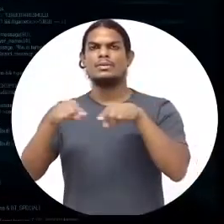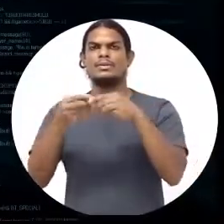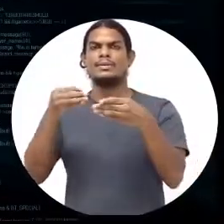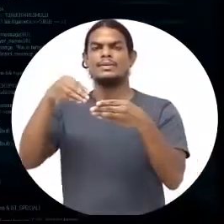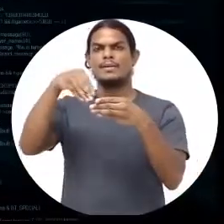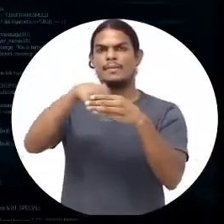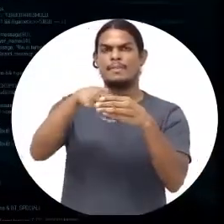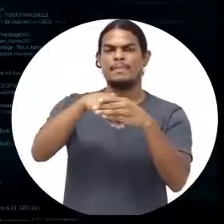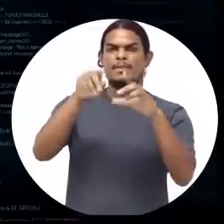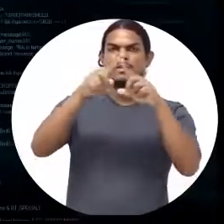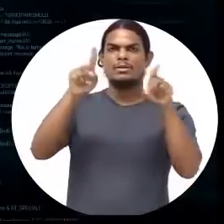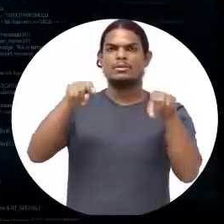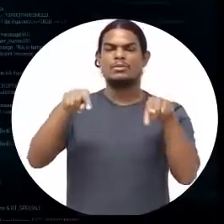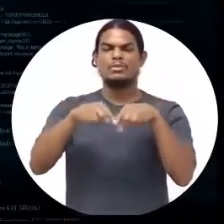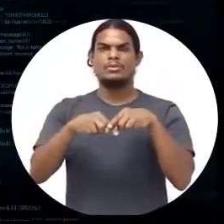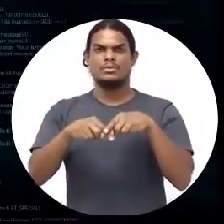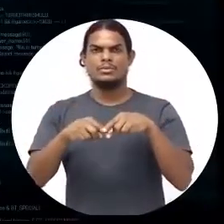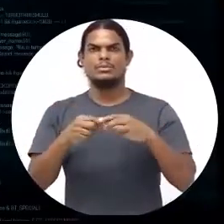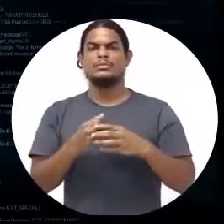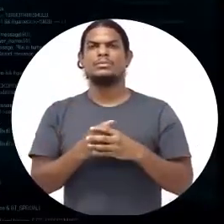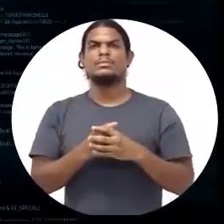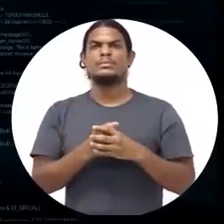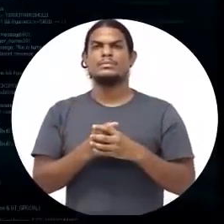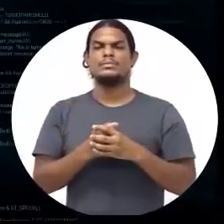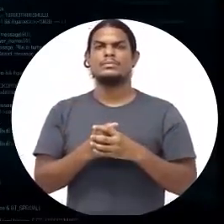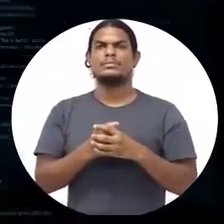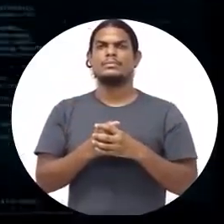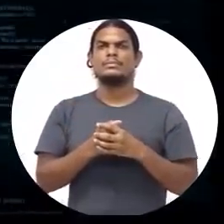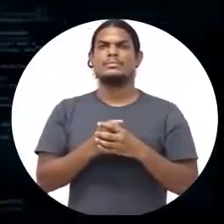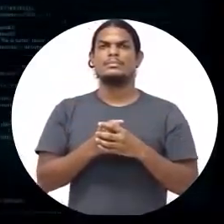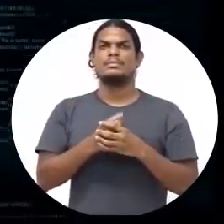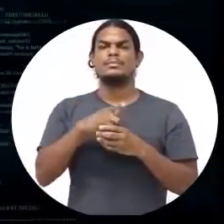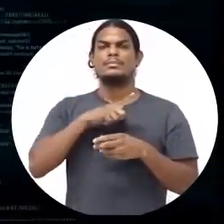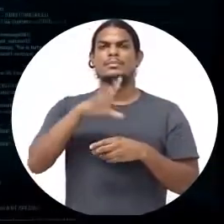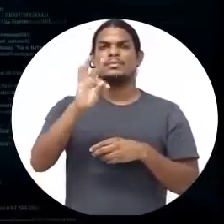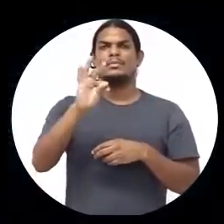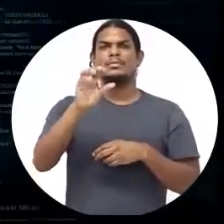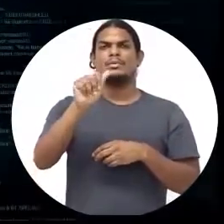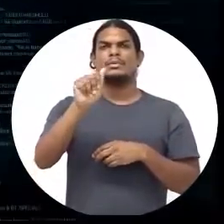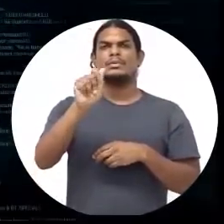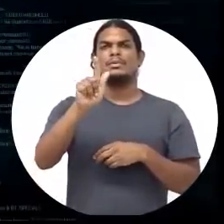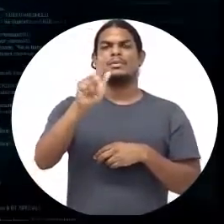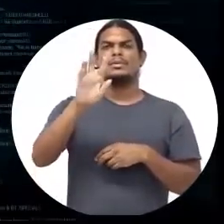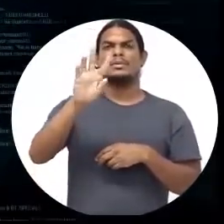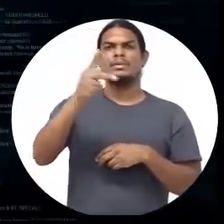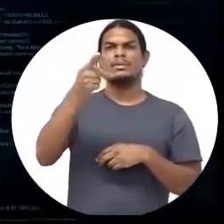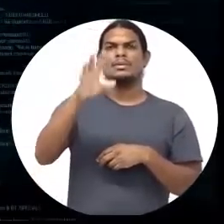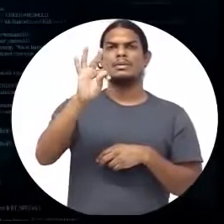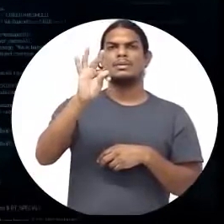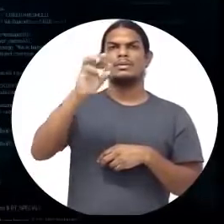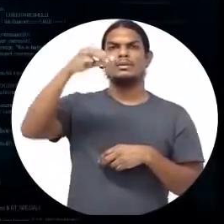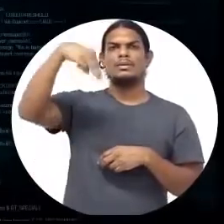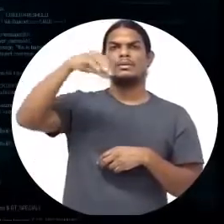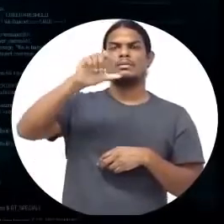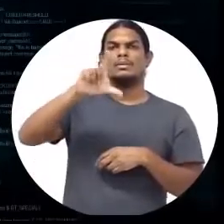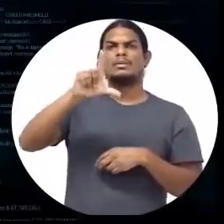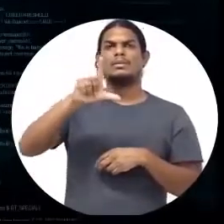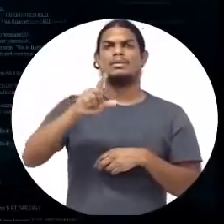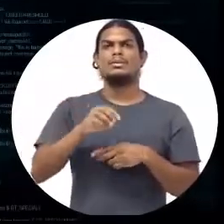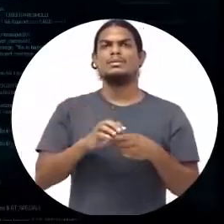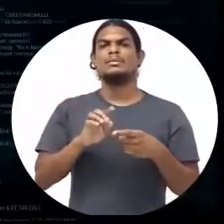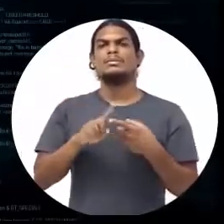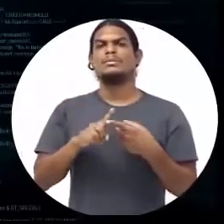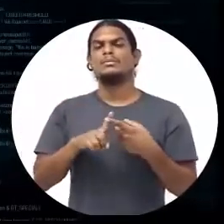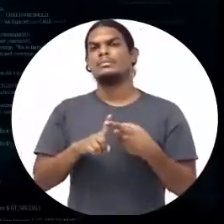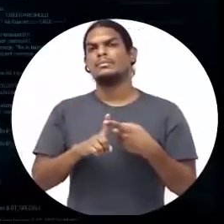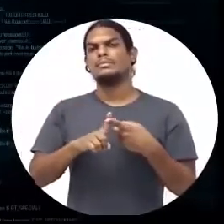eles não podem se cruzar. Então, você tem a tag HTML e a tag readBody, que